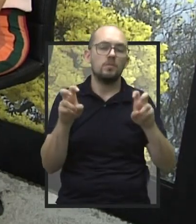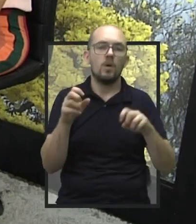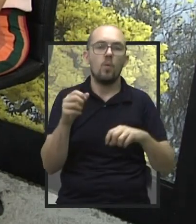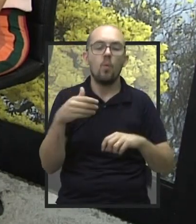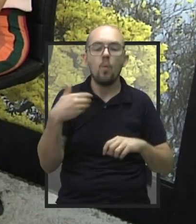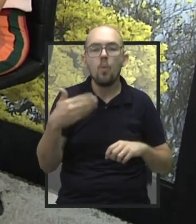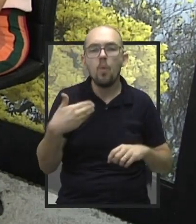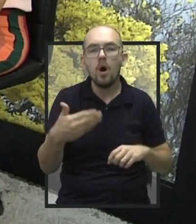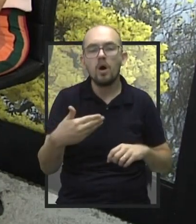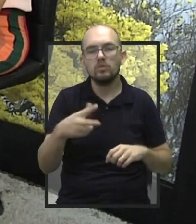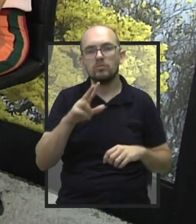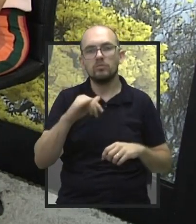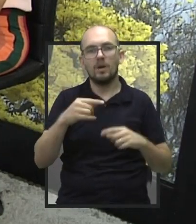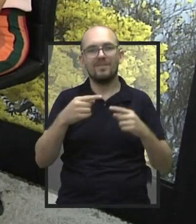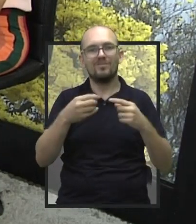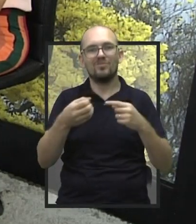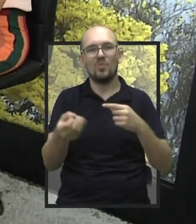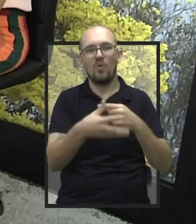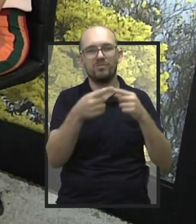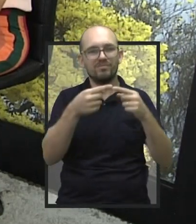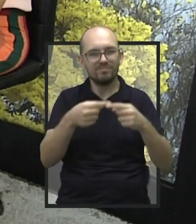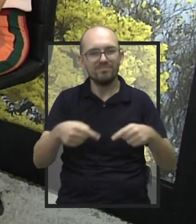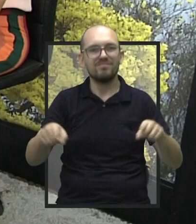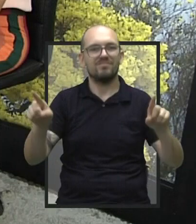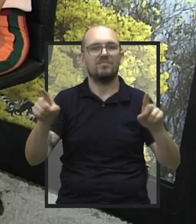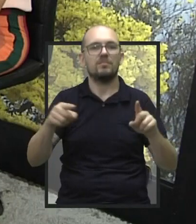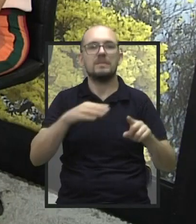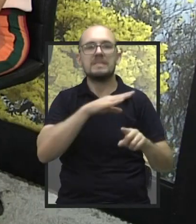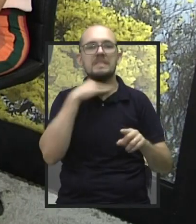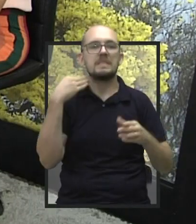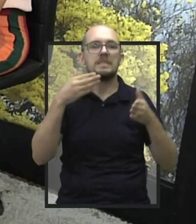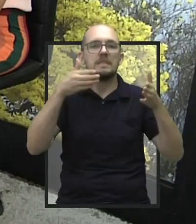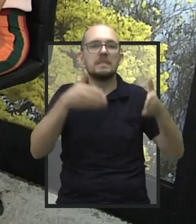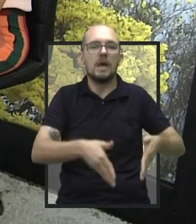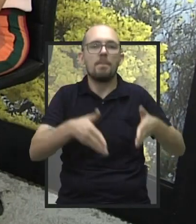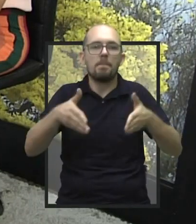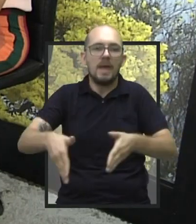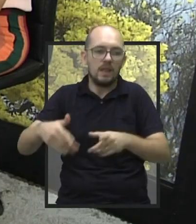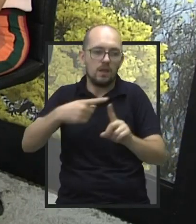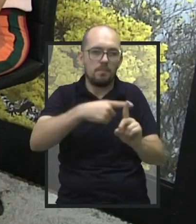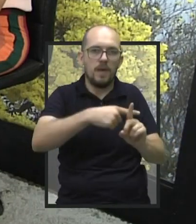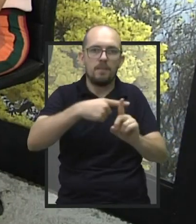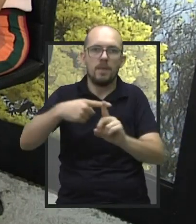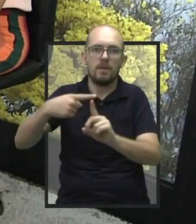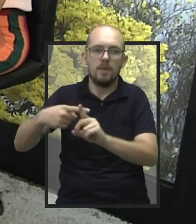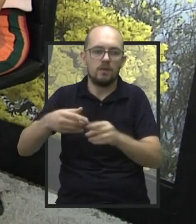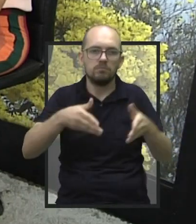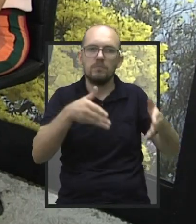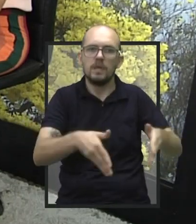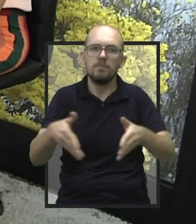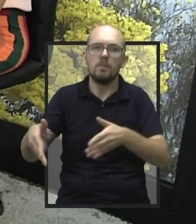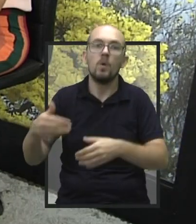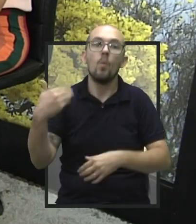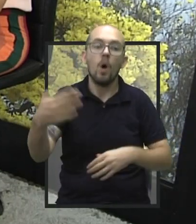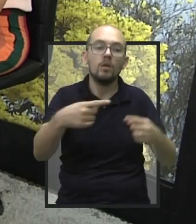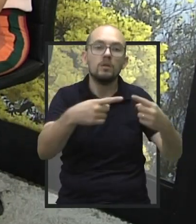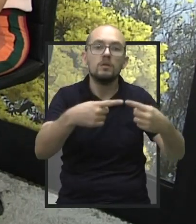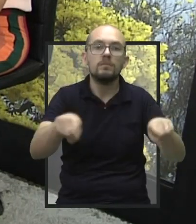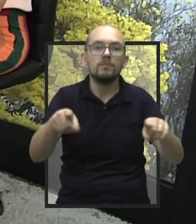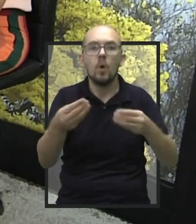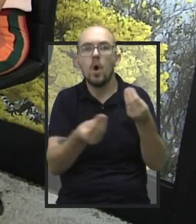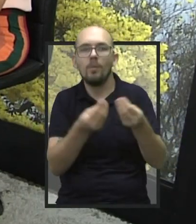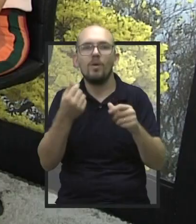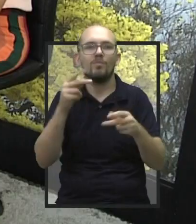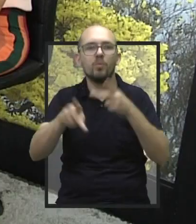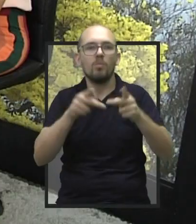será inaugurado o novo cemitério, né? Em que fase estão as obras de infraestrutura. Esse é um assunto que a população sempre fica aguardando alguma